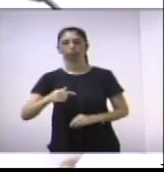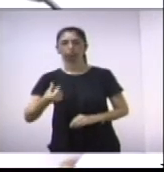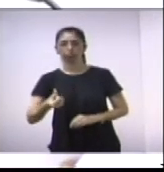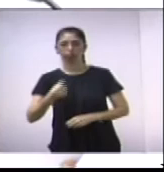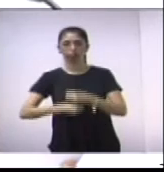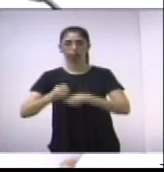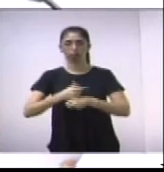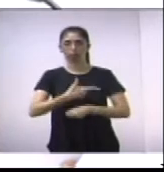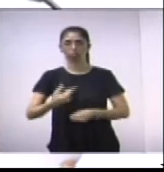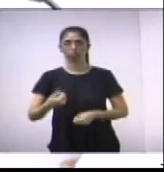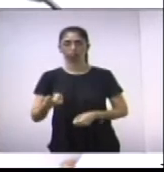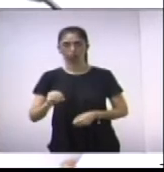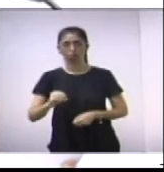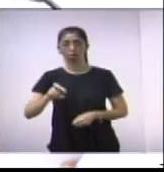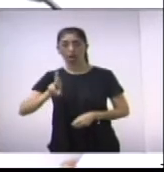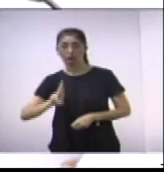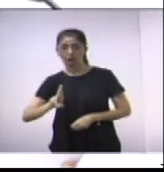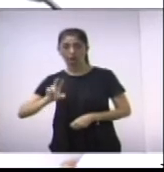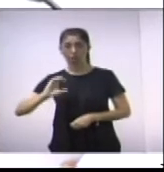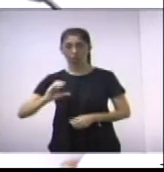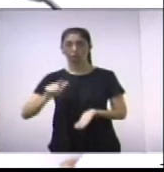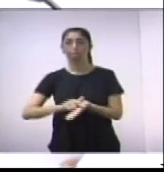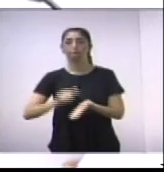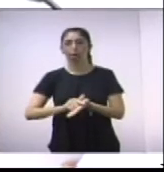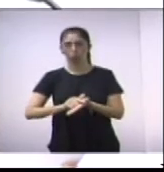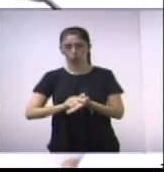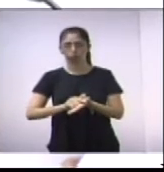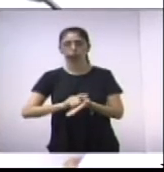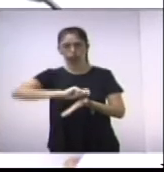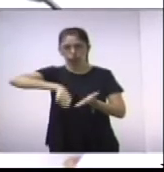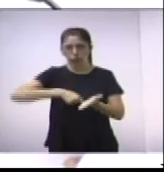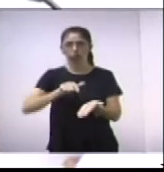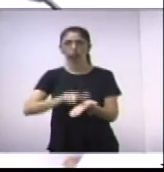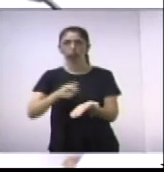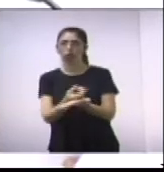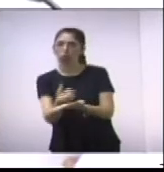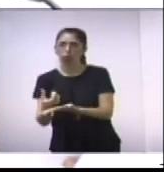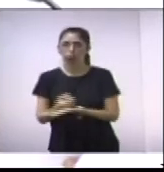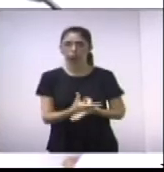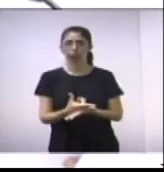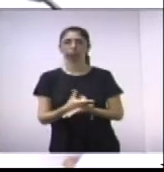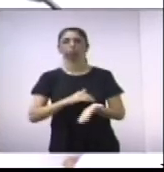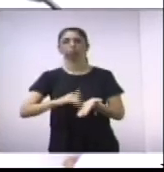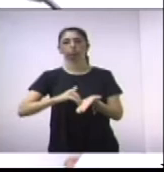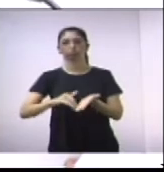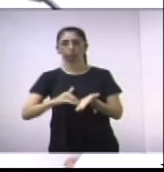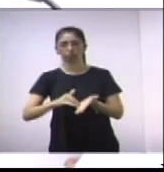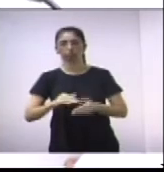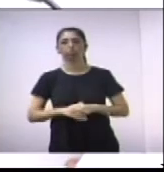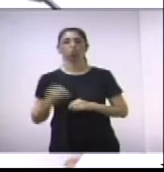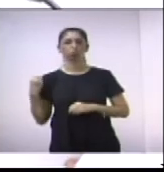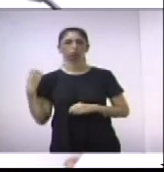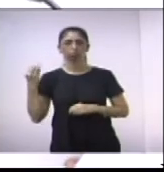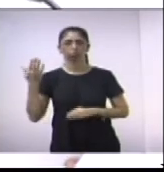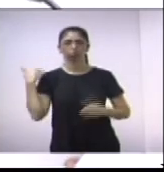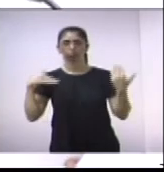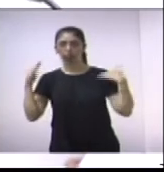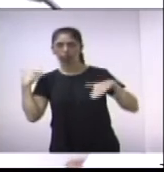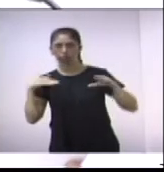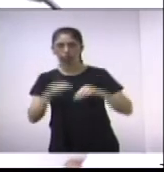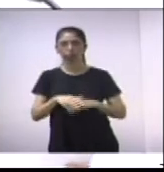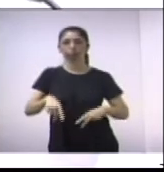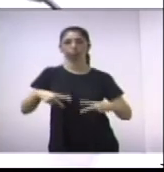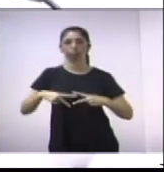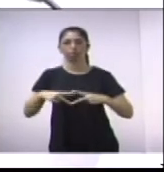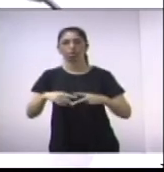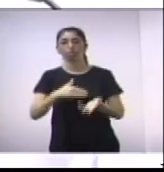com RC, requisição de compra sobre o número 250/2009, de lavra da Secretaria Municipal de Turismo e Eventos de Paulínia, que é comandada pelo